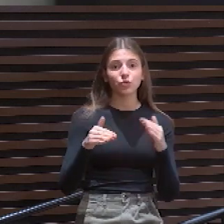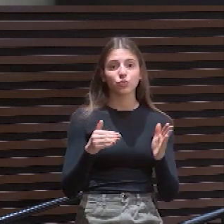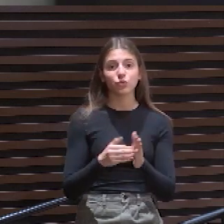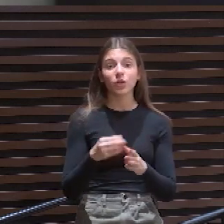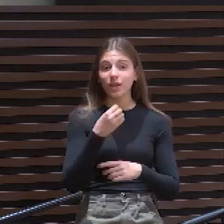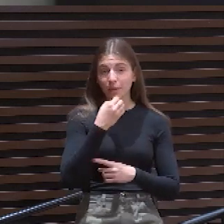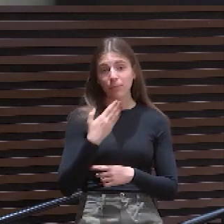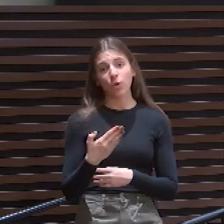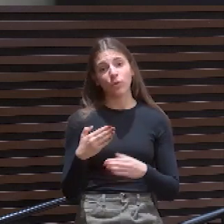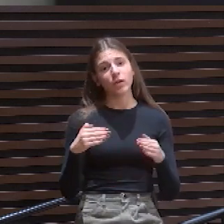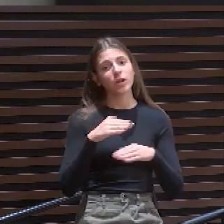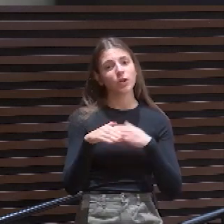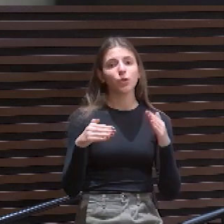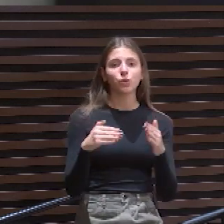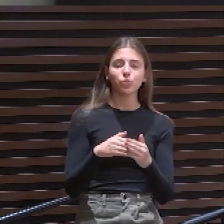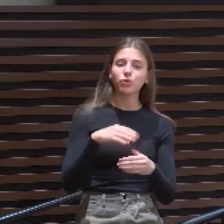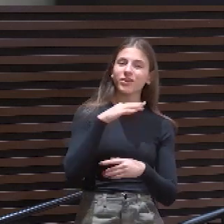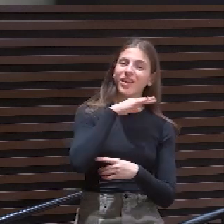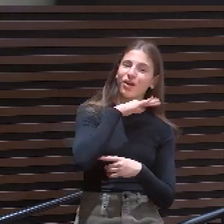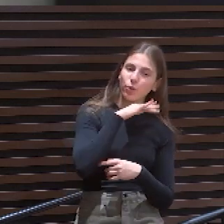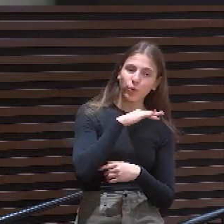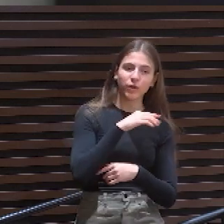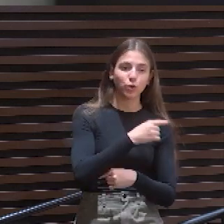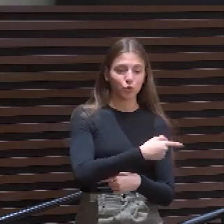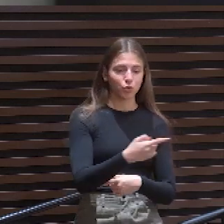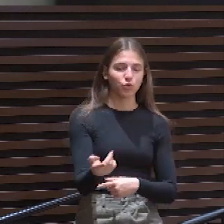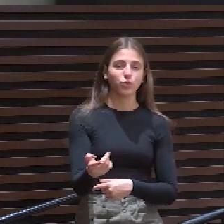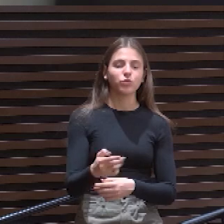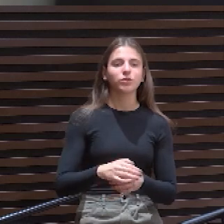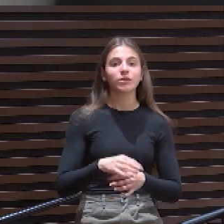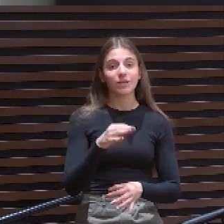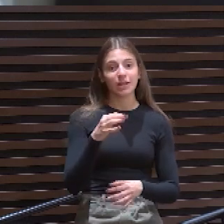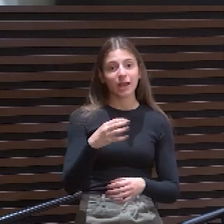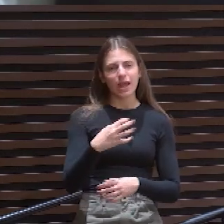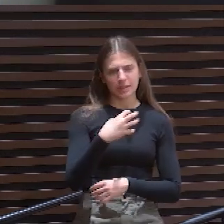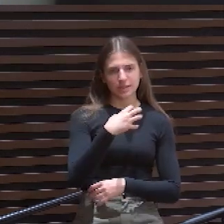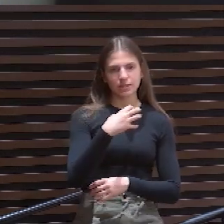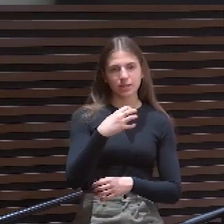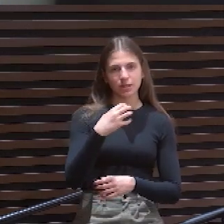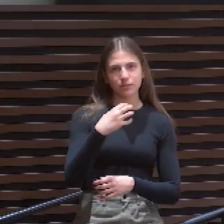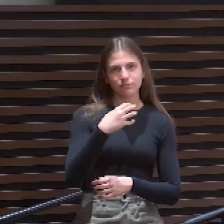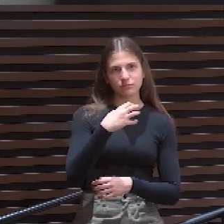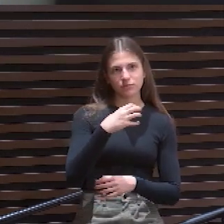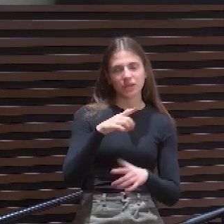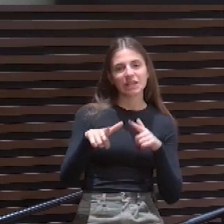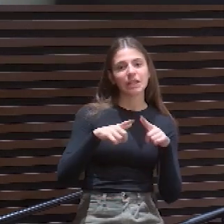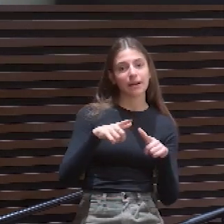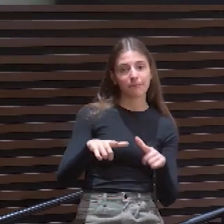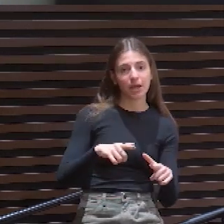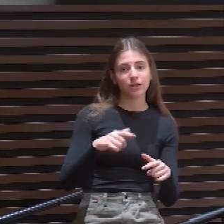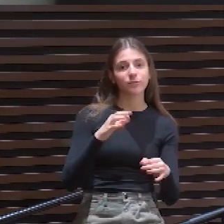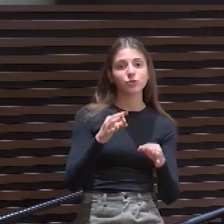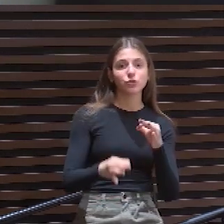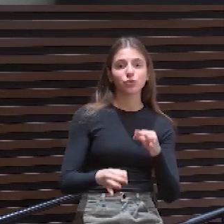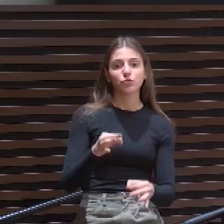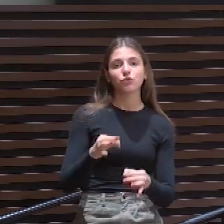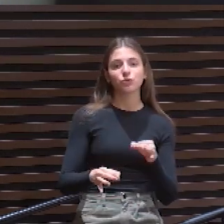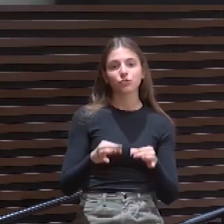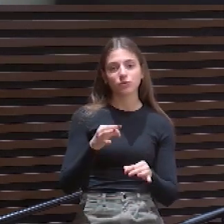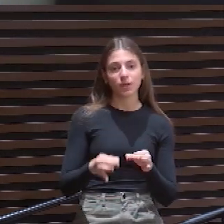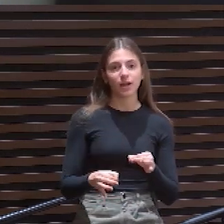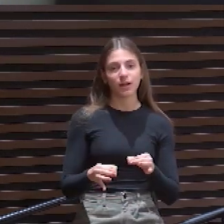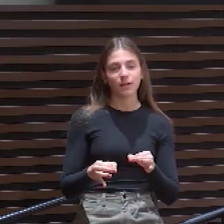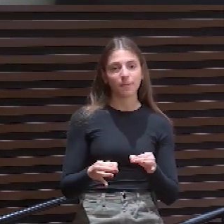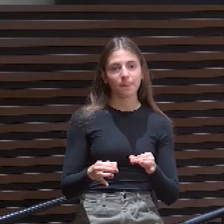todos. Tal afeição em julgar é explicada pelo desejo do homem caído em ser